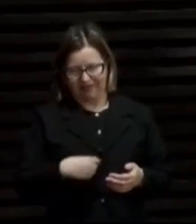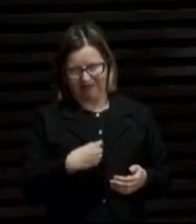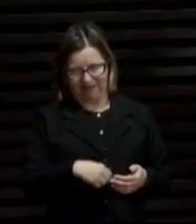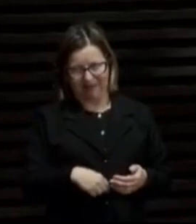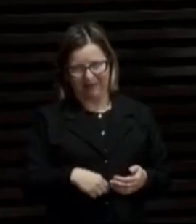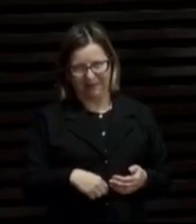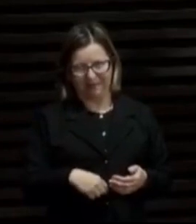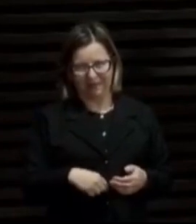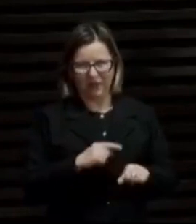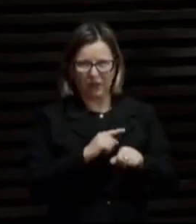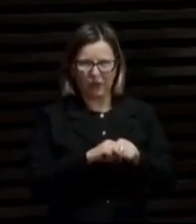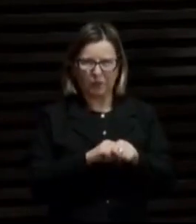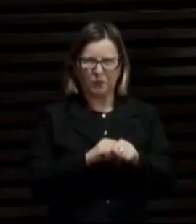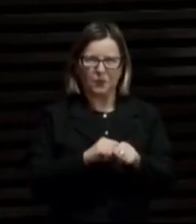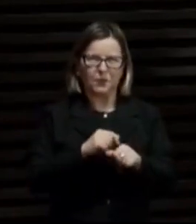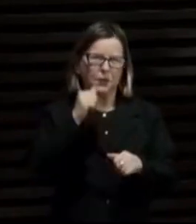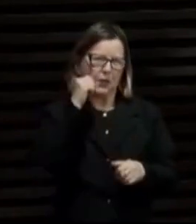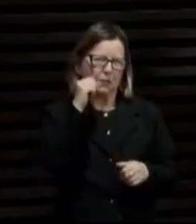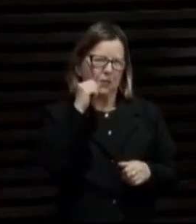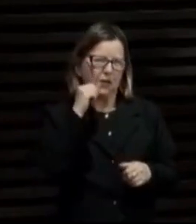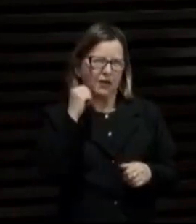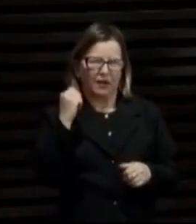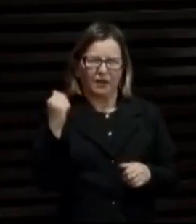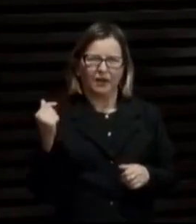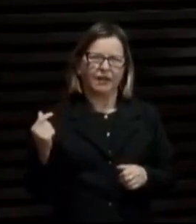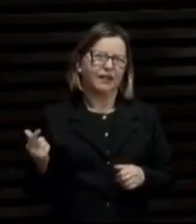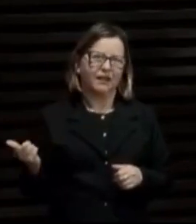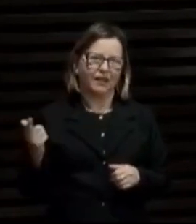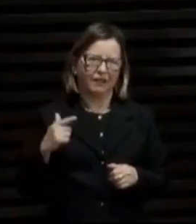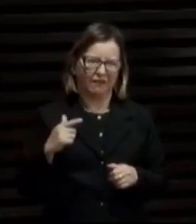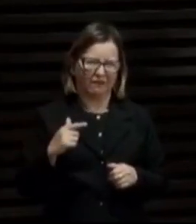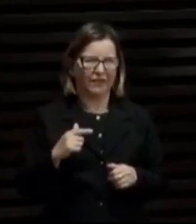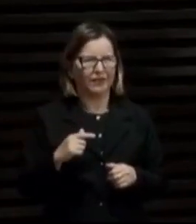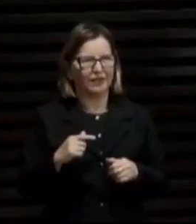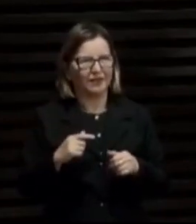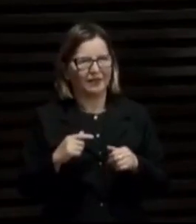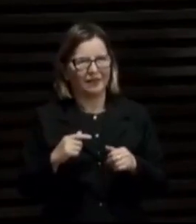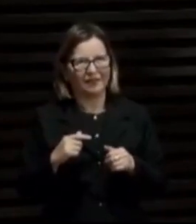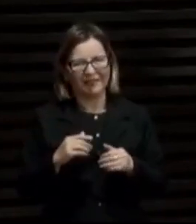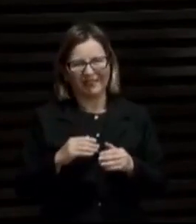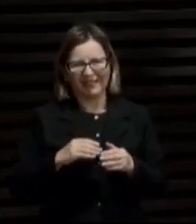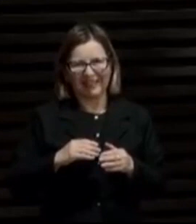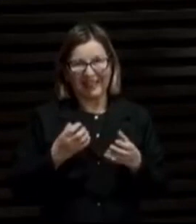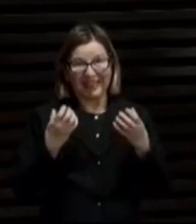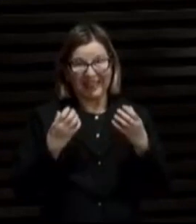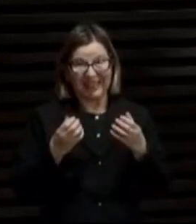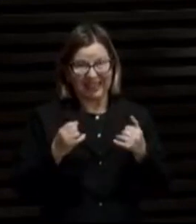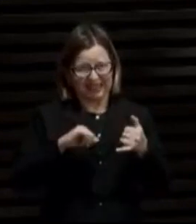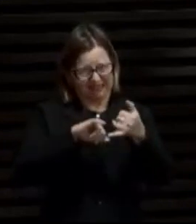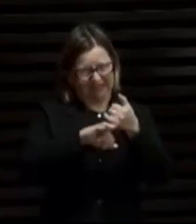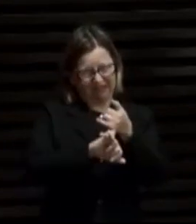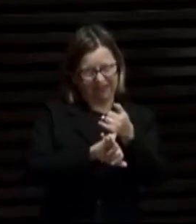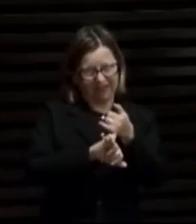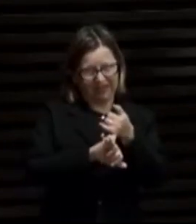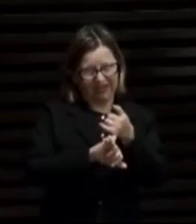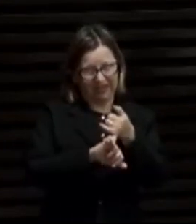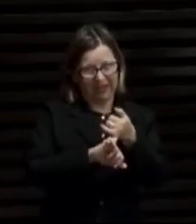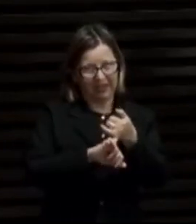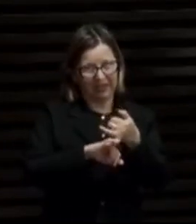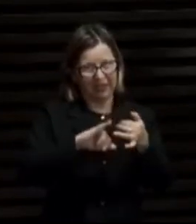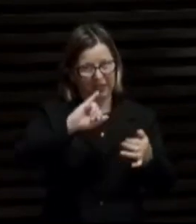Nós devemos fugir. E é uma ação nossa. Vamos voltar aqui para o texto do